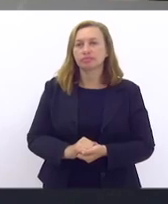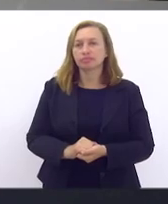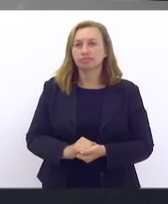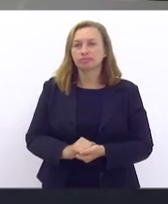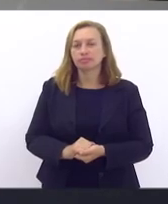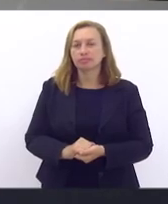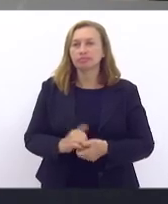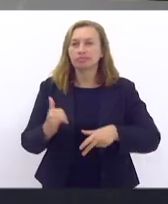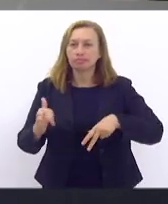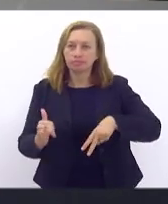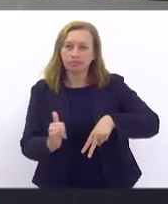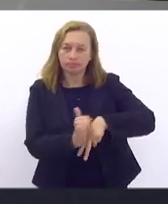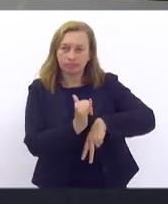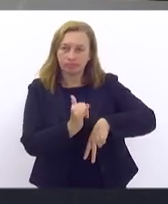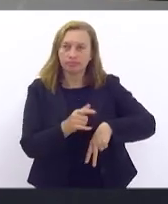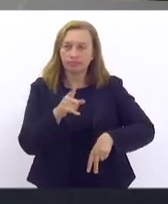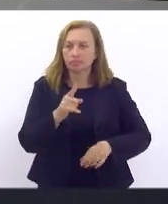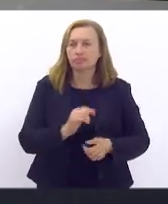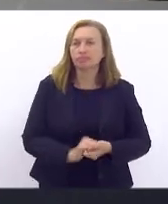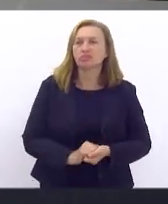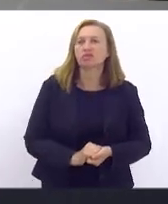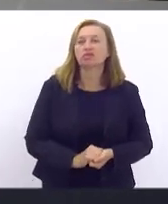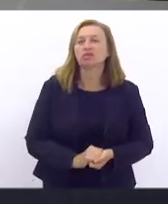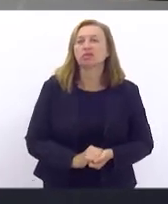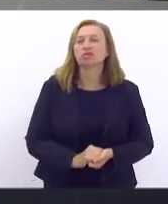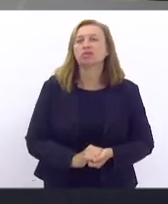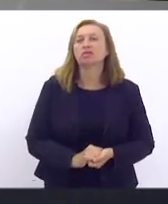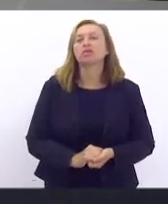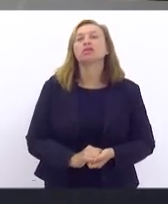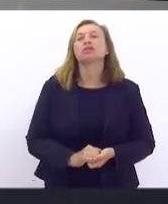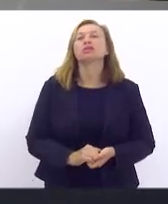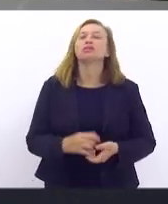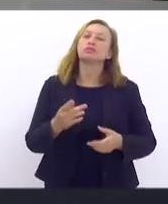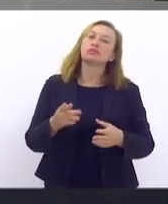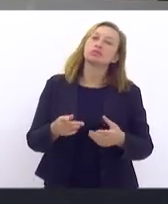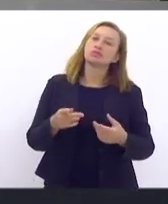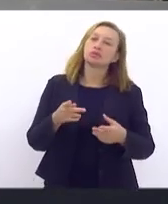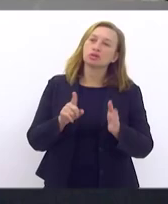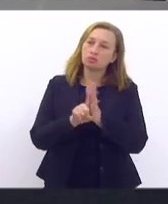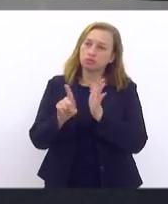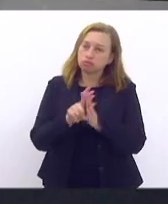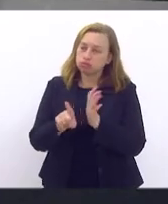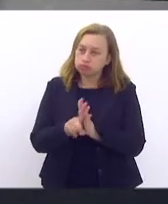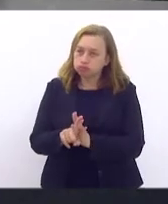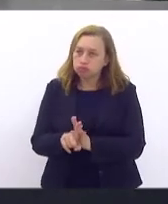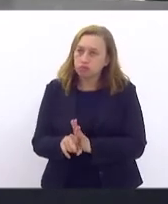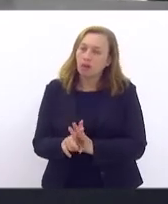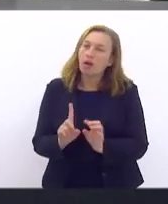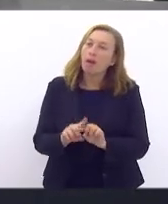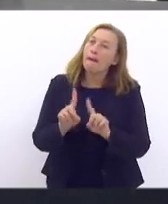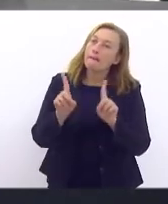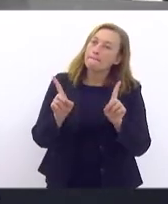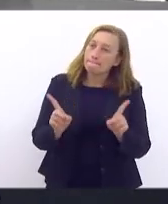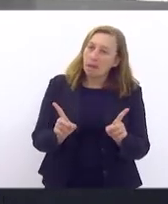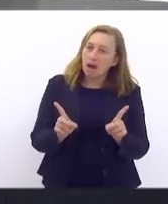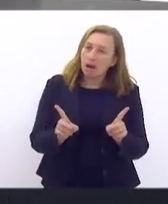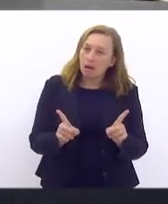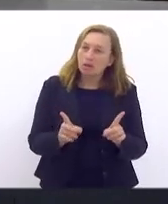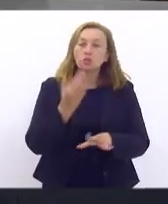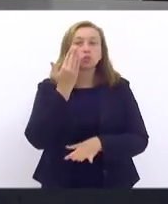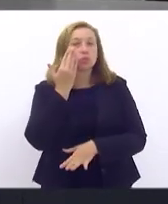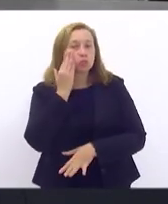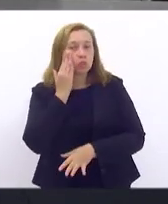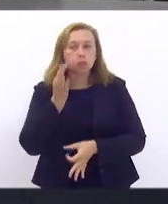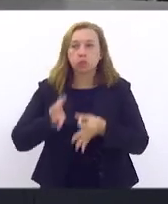pela vítima. E nós questionamos isso, mas o juiz entendeu